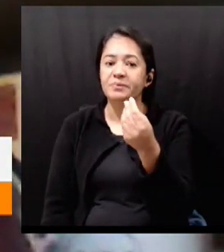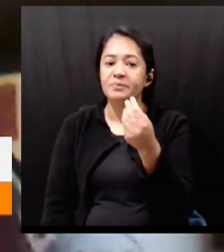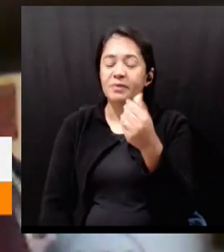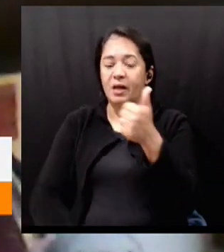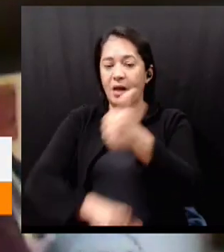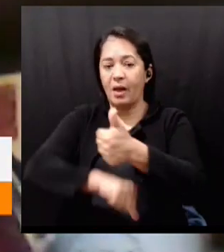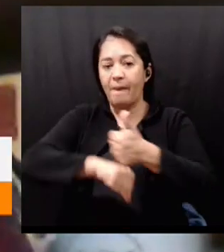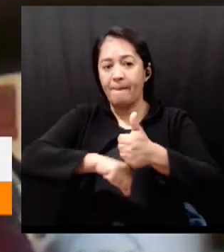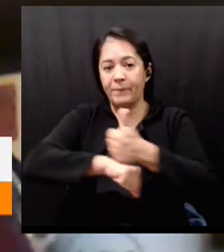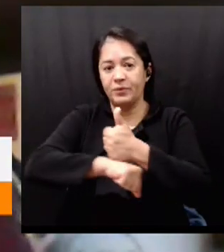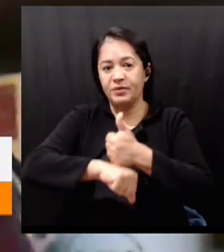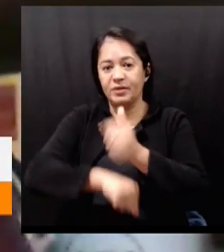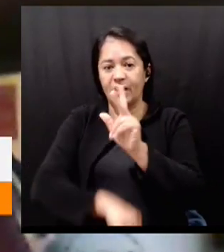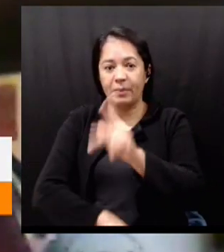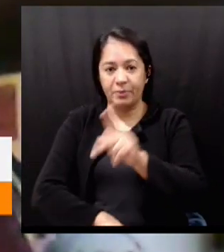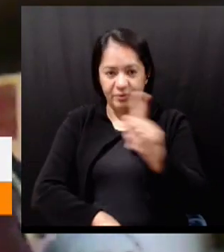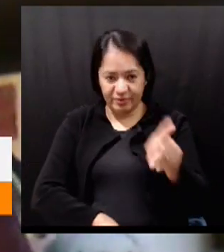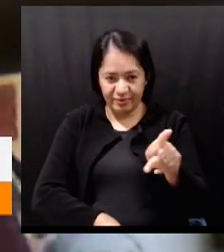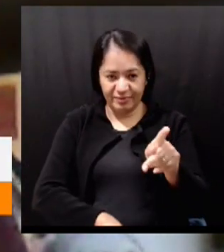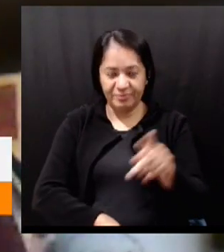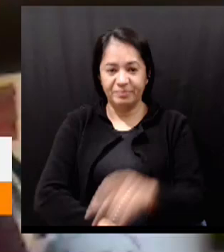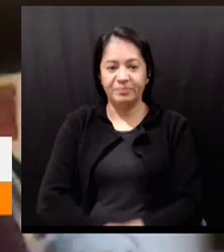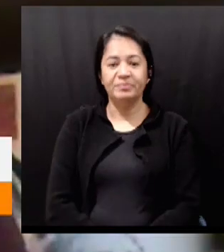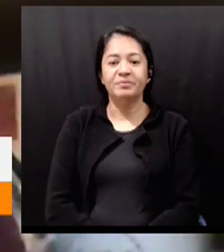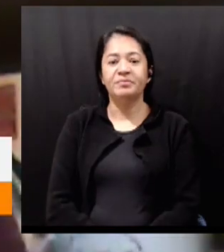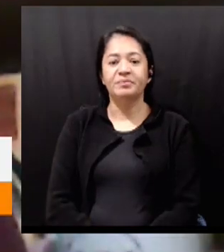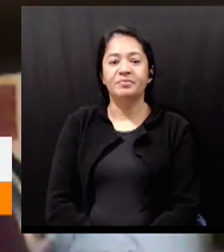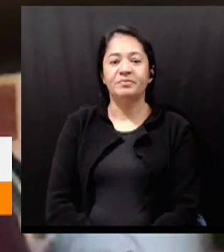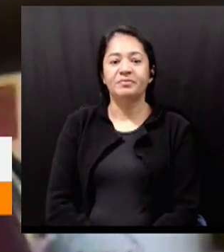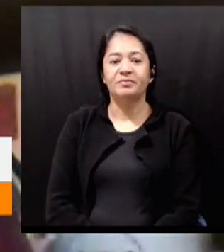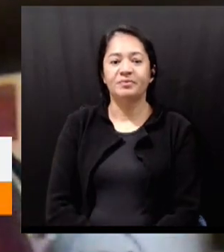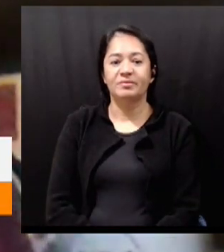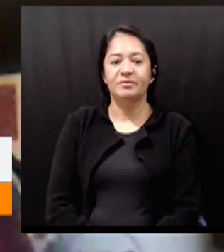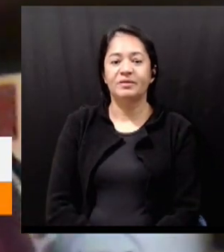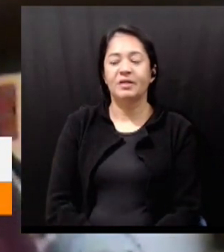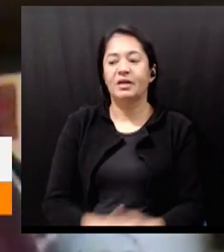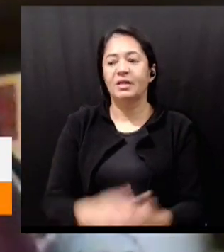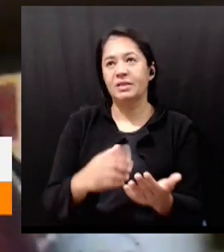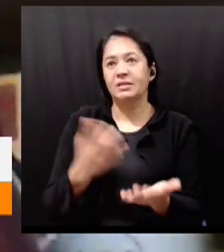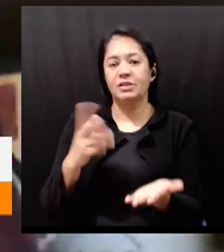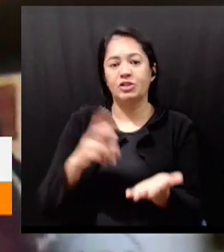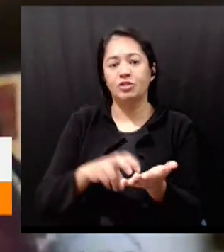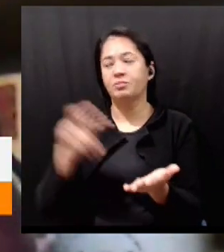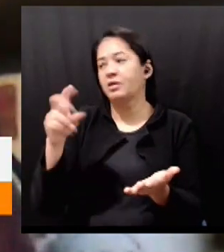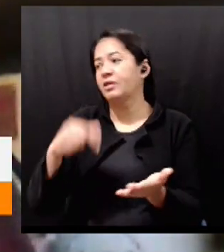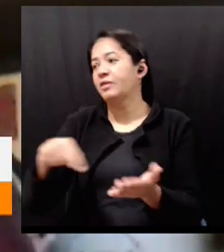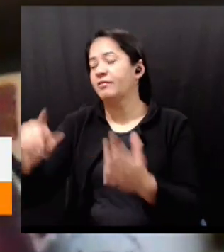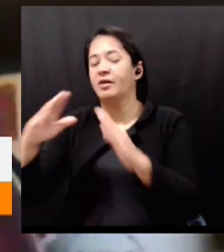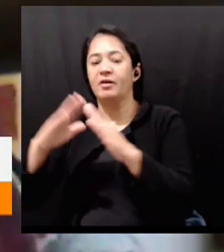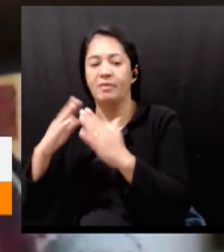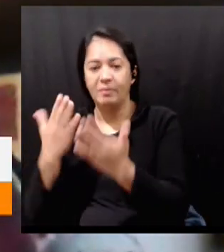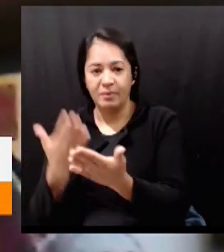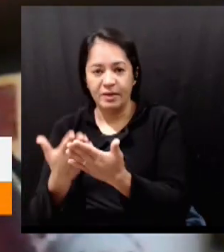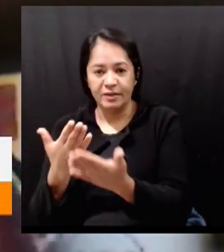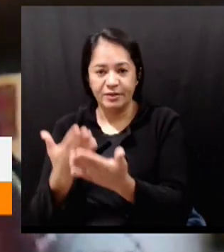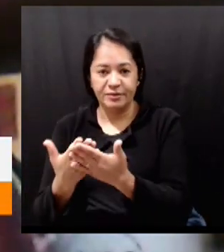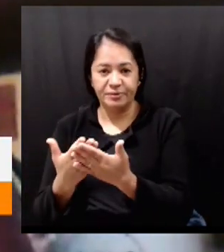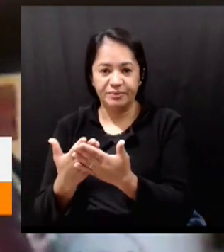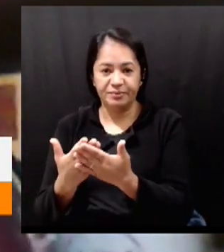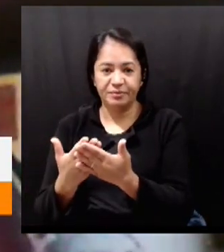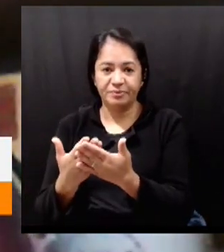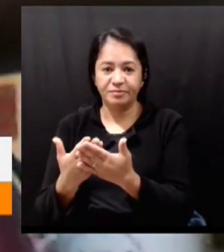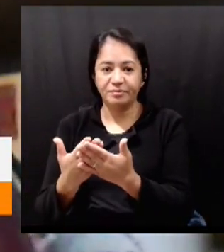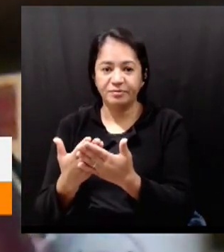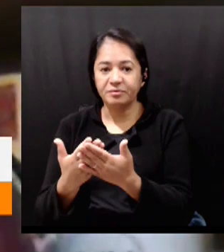professora. Então ela sai de manhã ou à tarde, vai dar aula para quando é ensino fundamental e